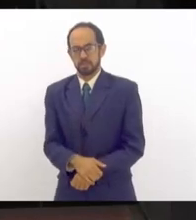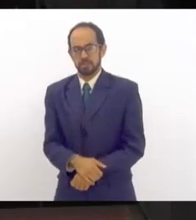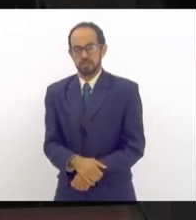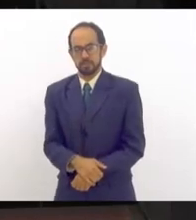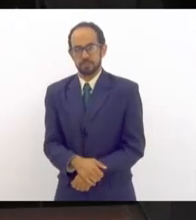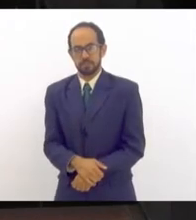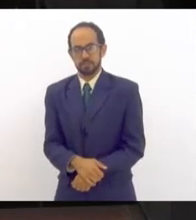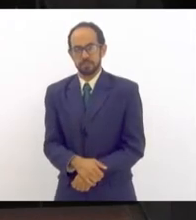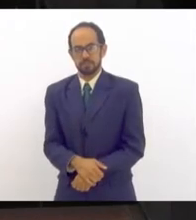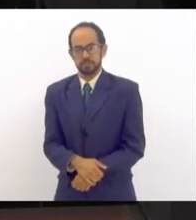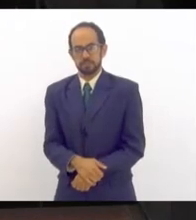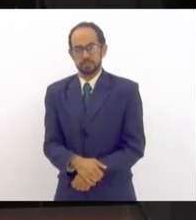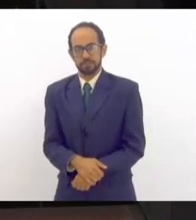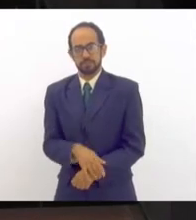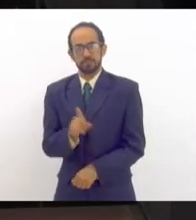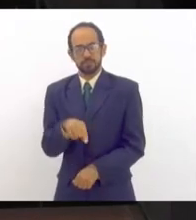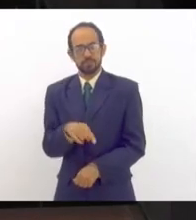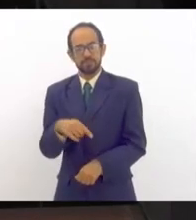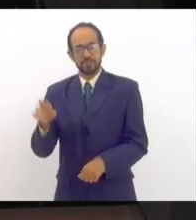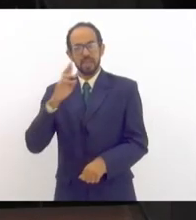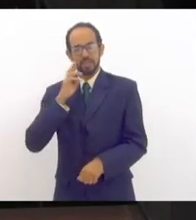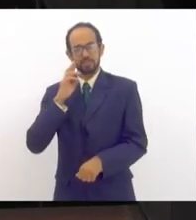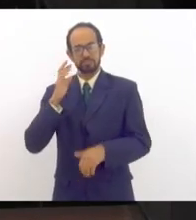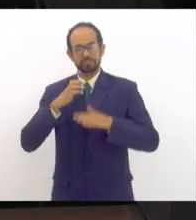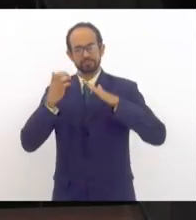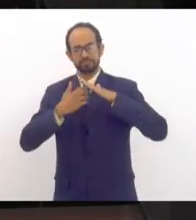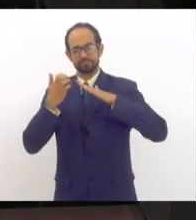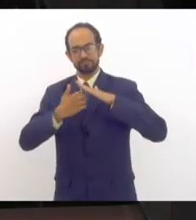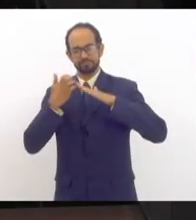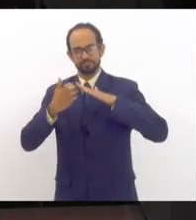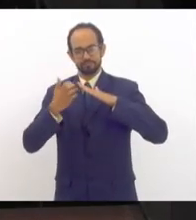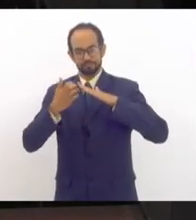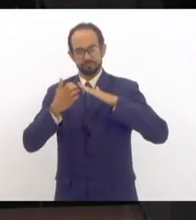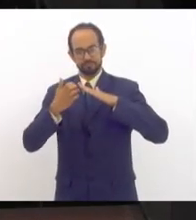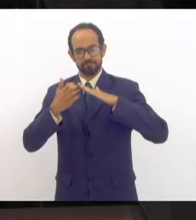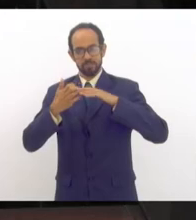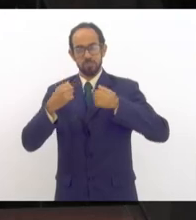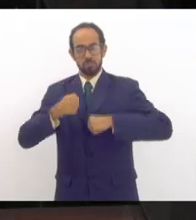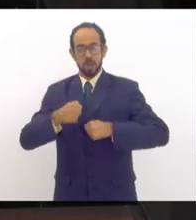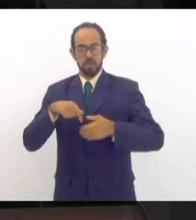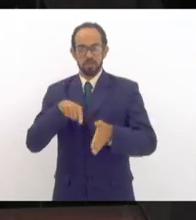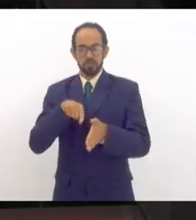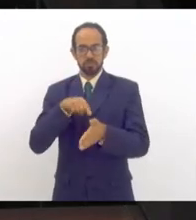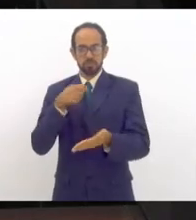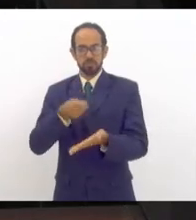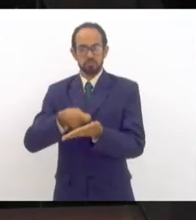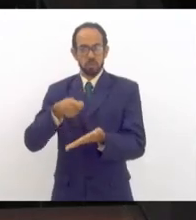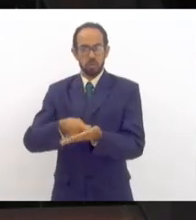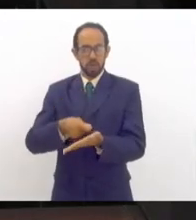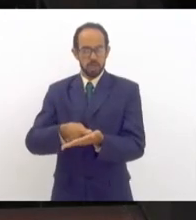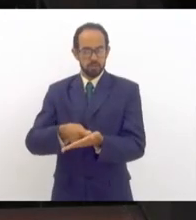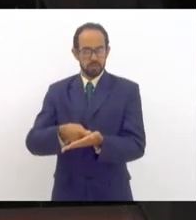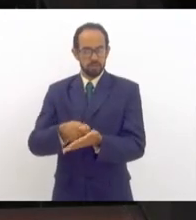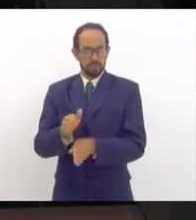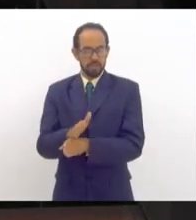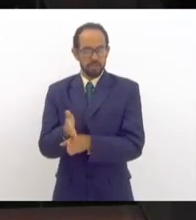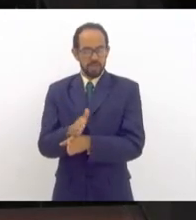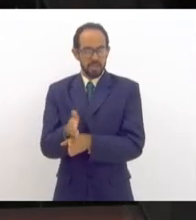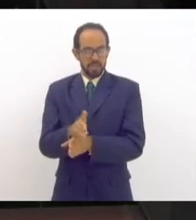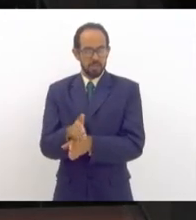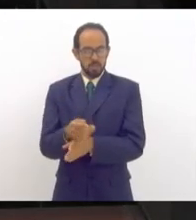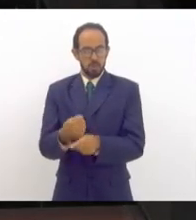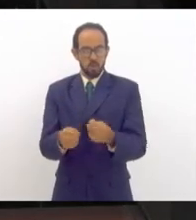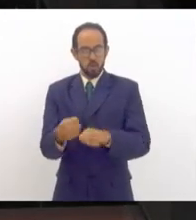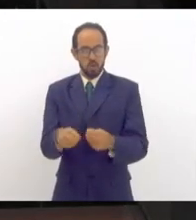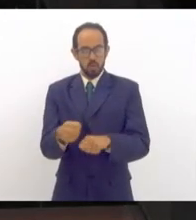essas concessionárias então elas podem explorar o serviço argumentar equilíbrio econômico financeiro toda hora o equilíbrio